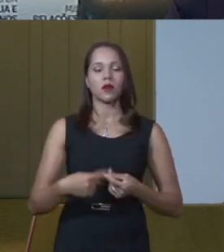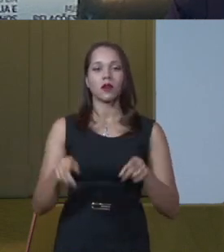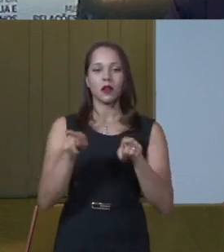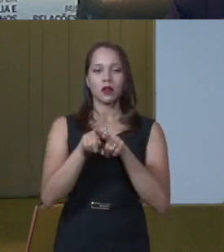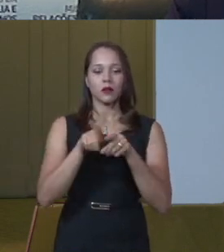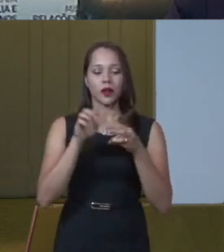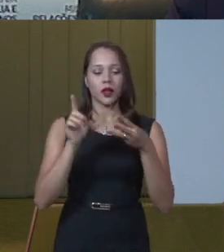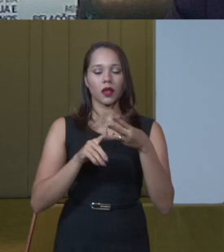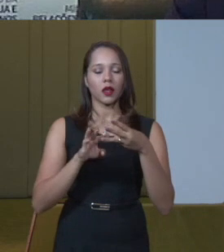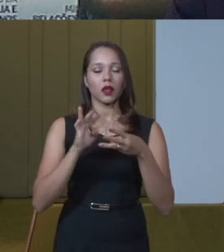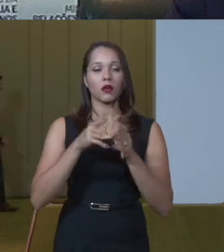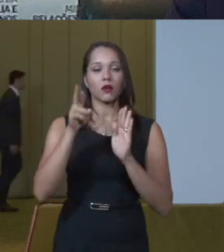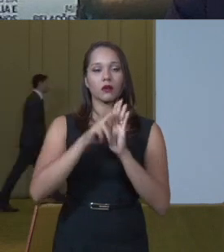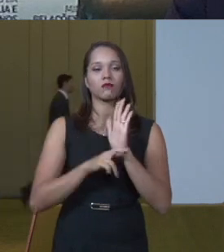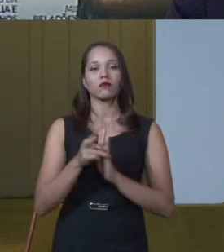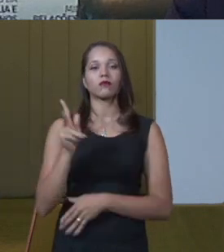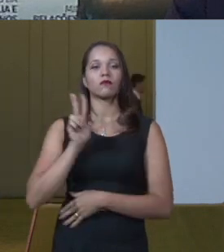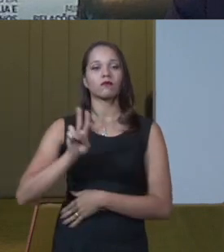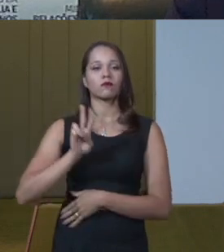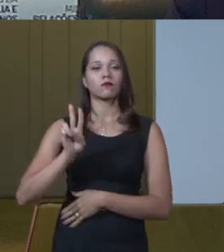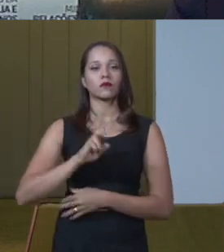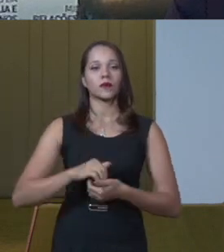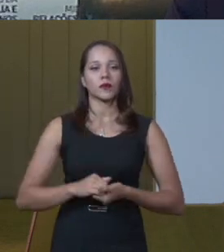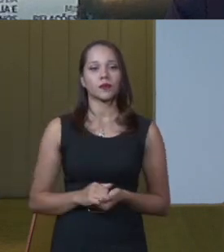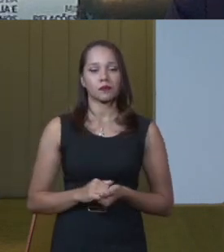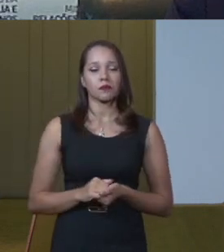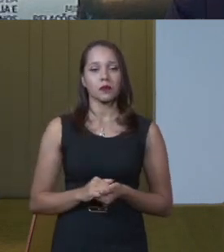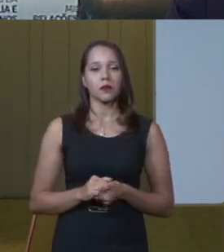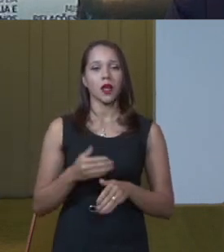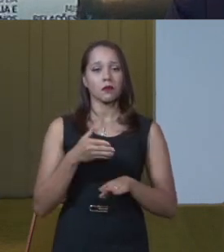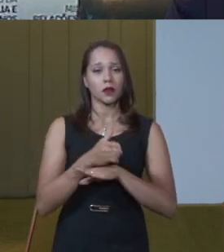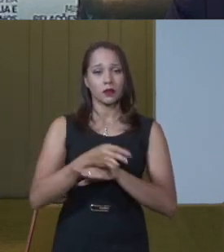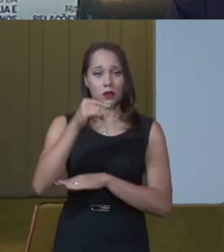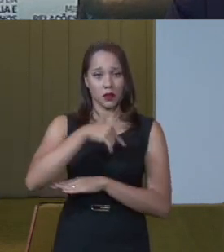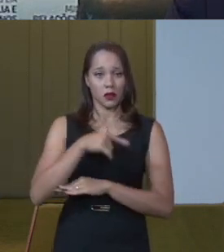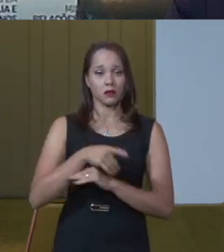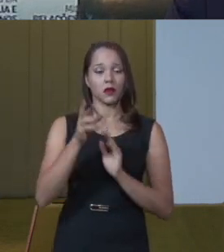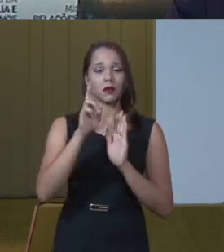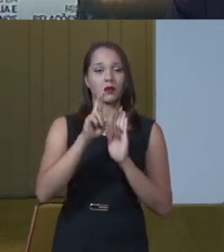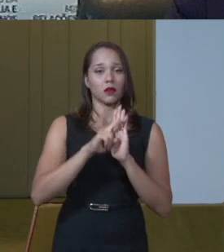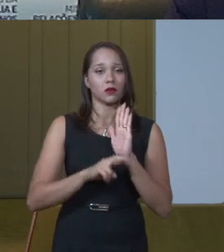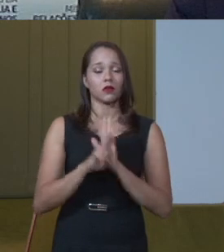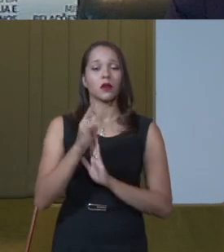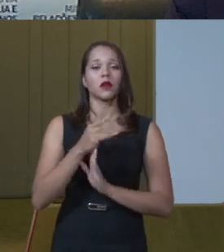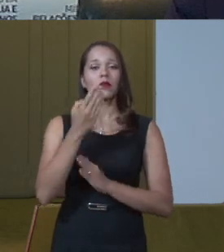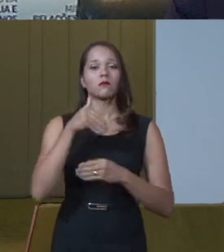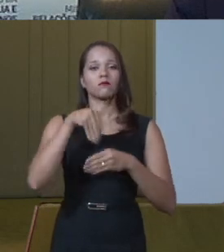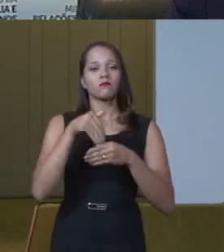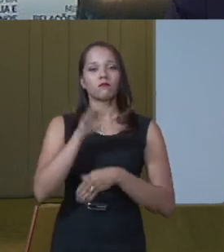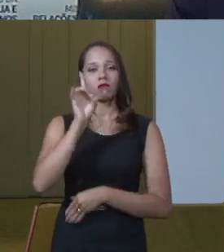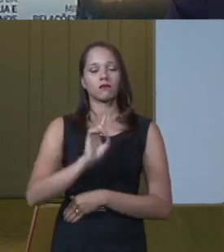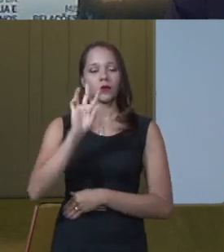ilegítimo da Venezuela. A presença desse regime como candidato ao Conselho de Direitos Humanos,